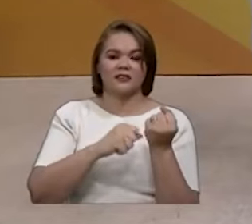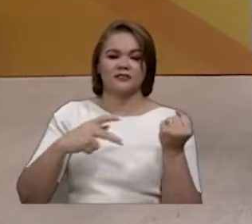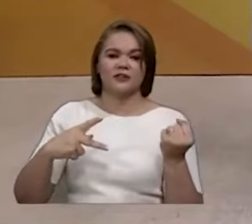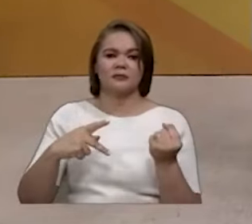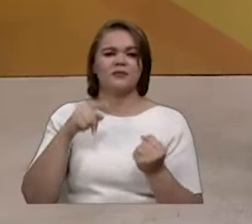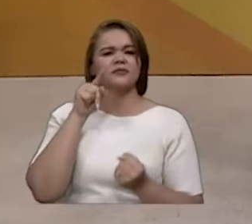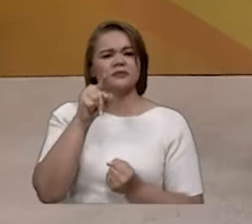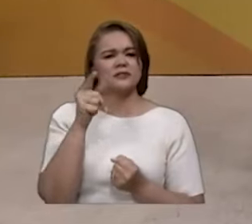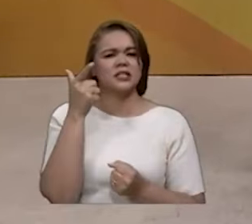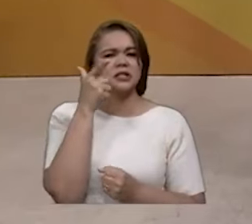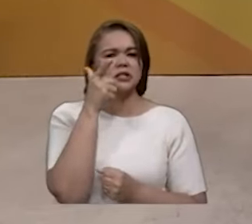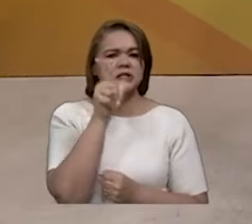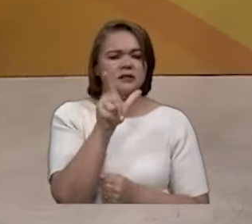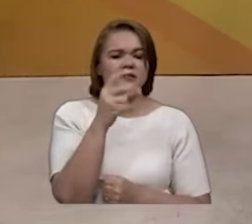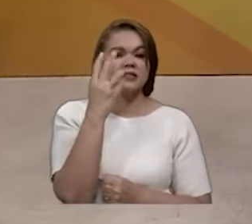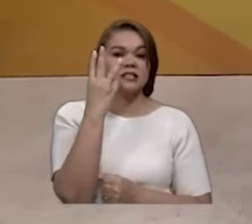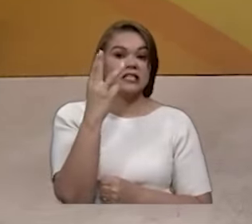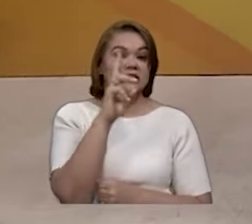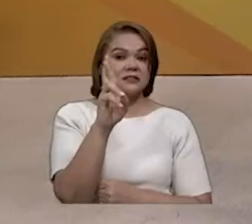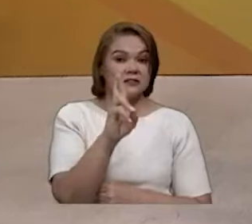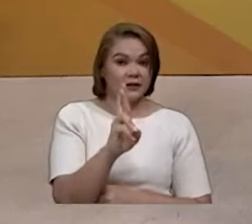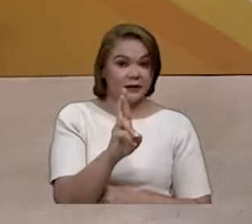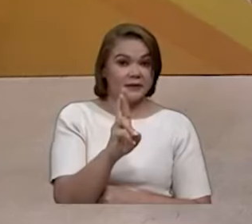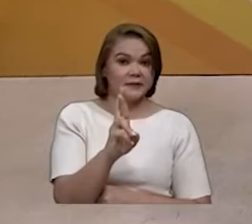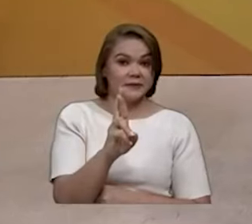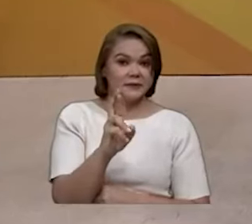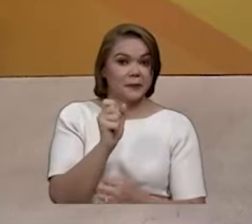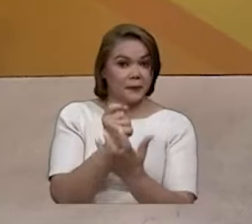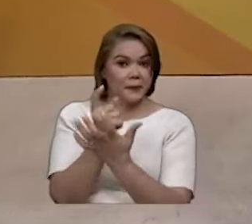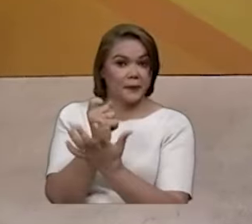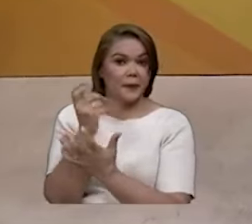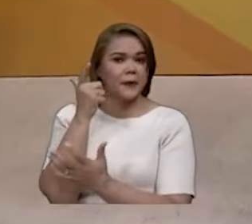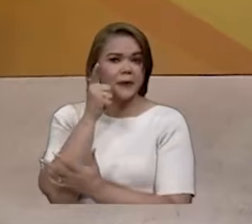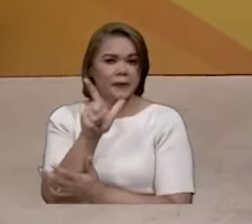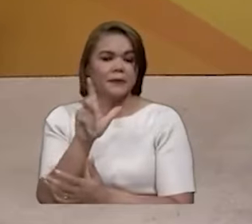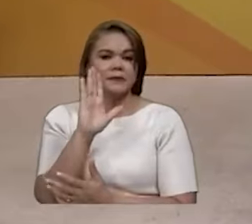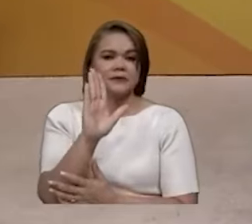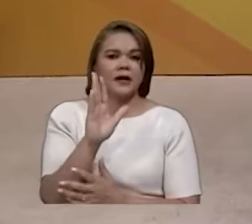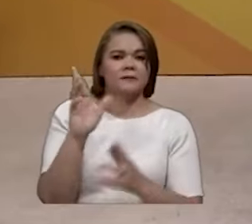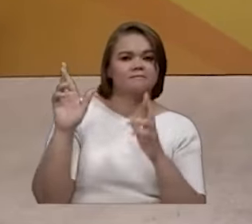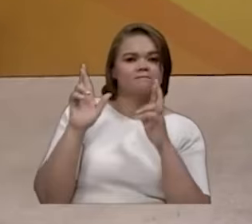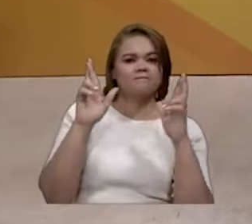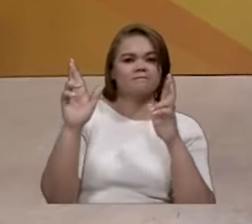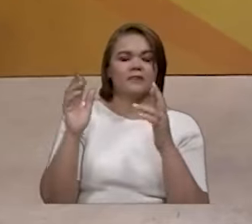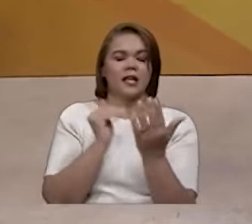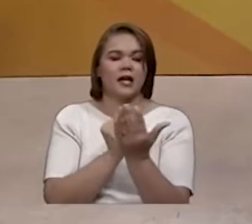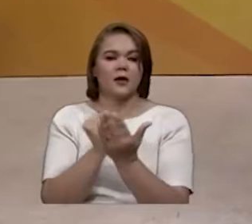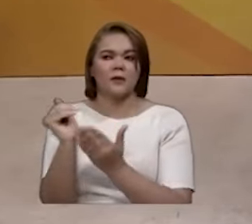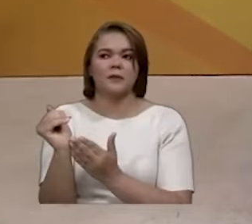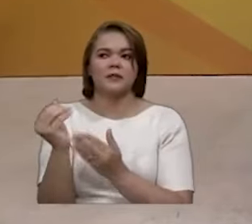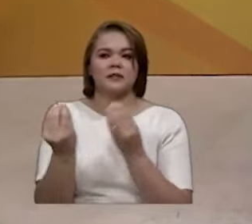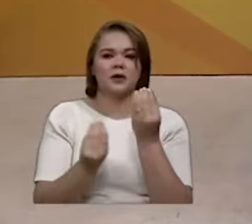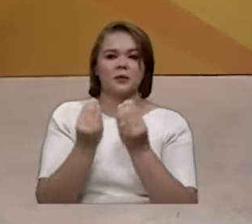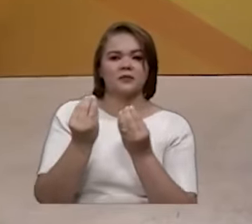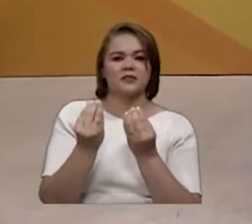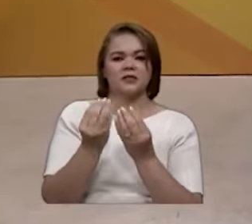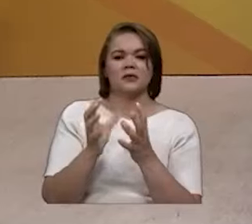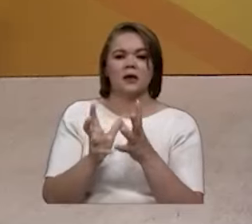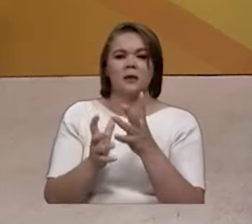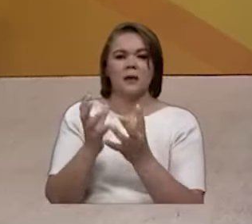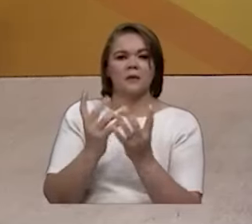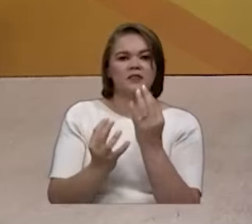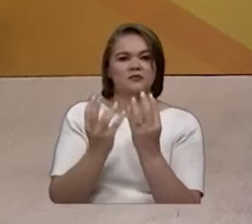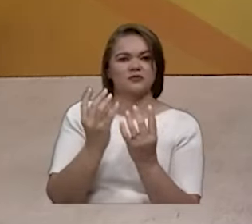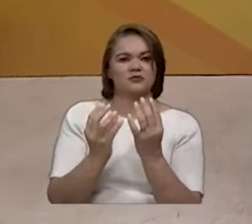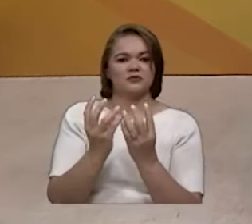Você adquiriu por apenas R$3, está concorrendo já nesse domingão e tá louco já para começar naquele formato que você adora, bolinhas